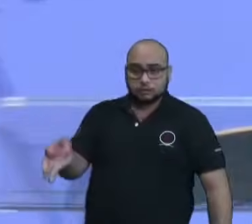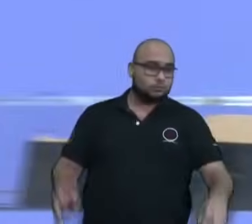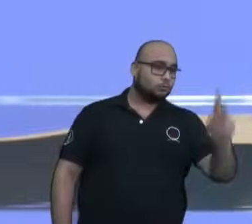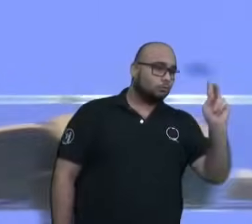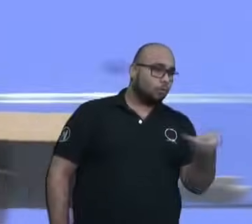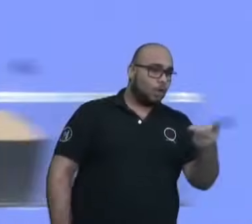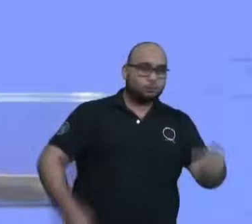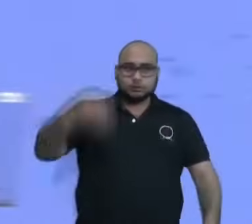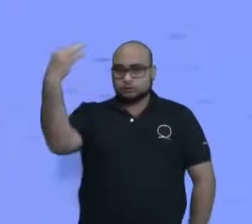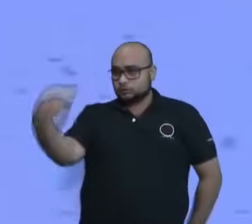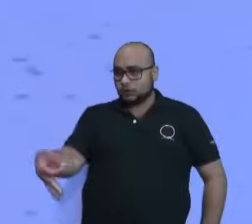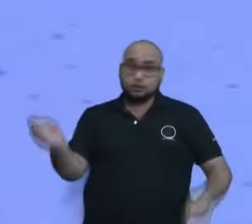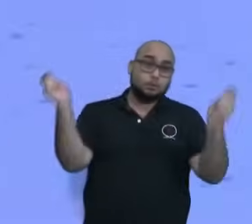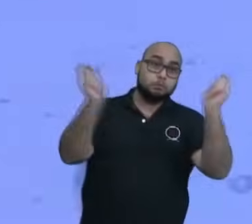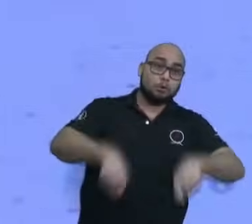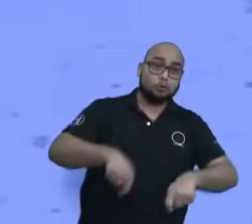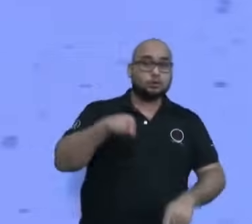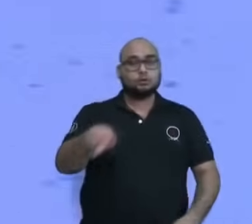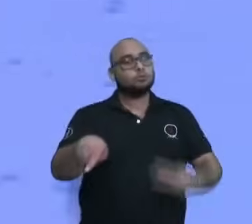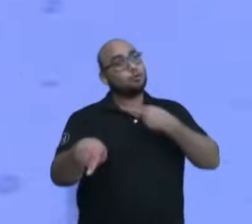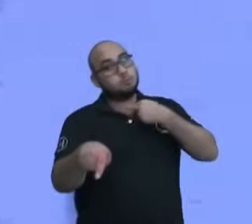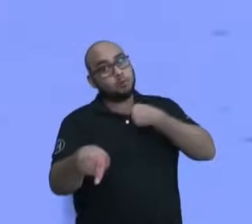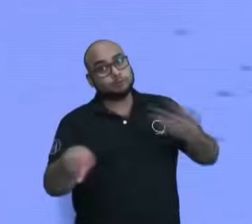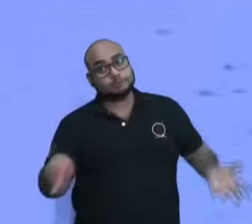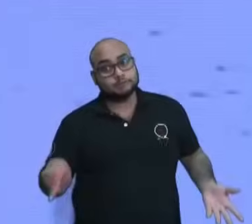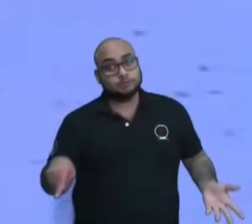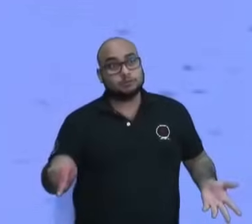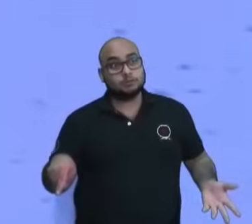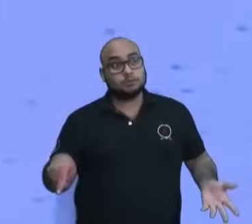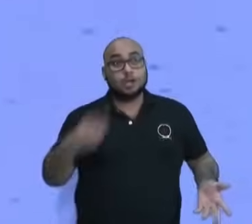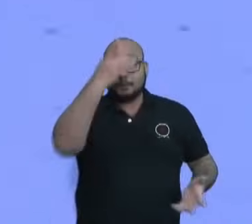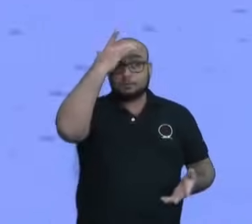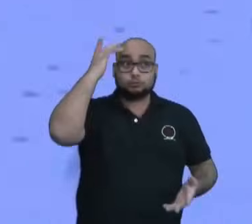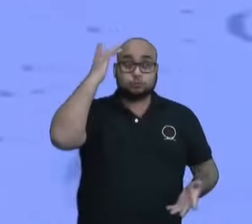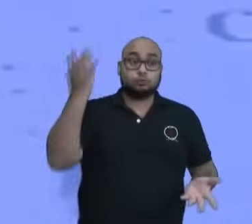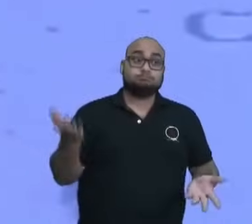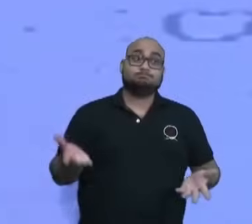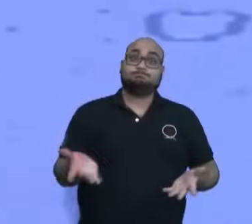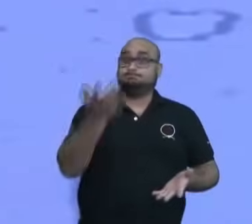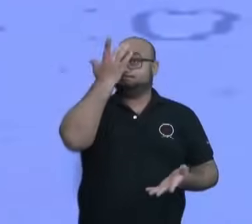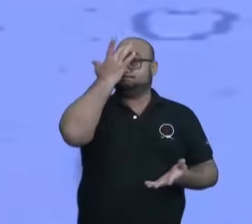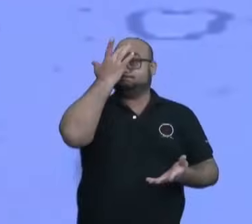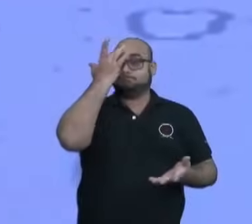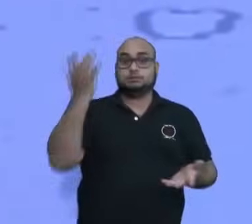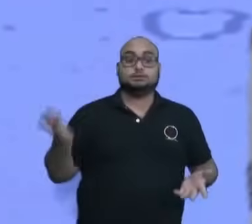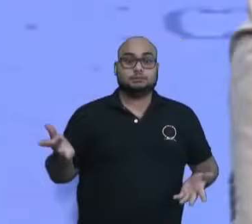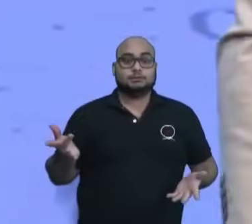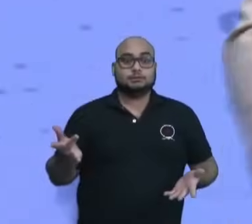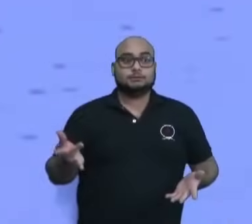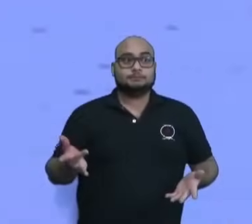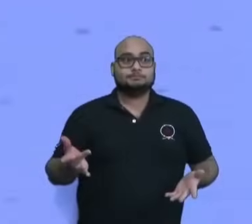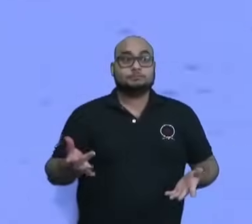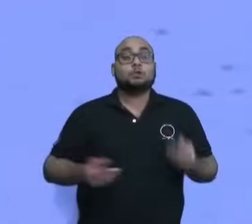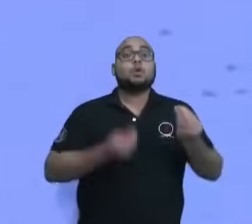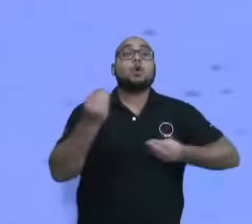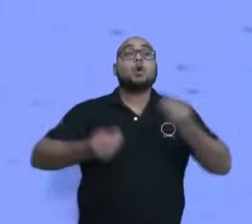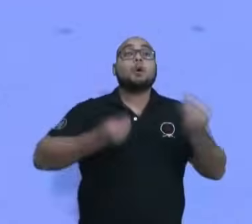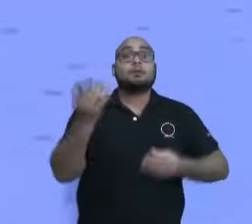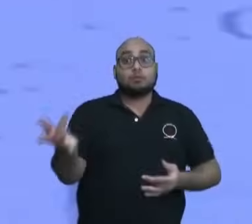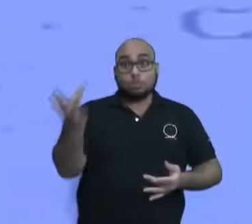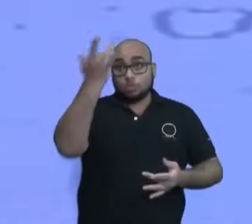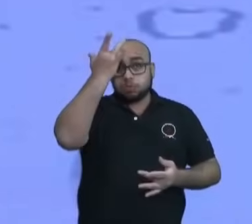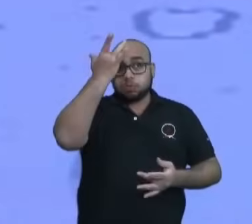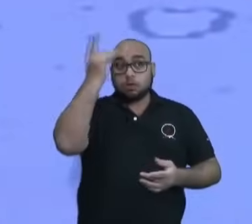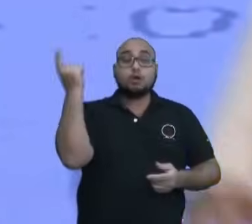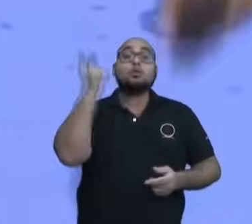aí não só Maduro e amadurecer tem que ouvir palavra e para amadurecer tem